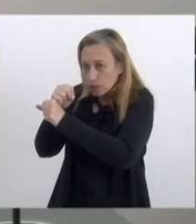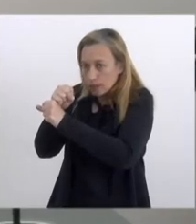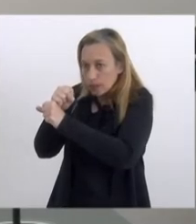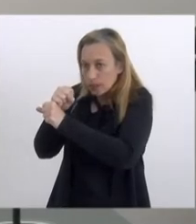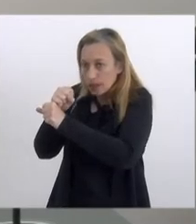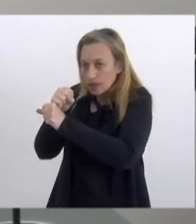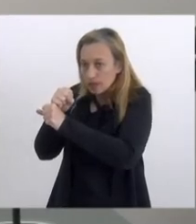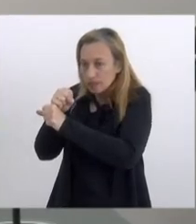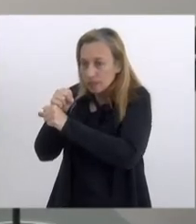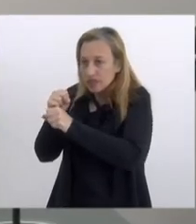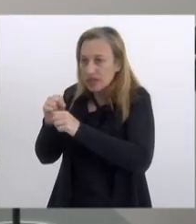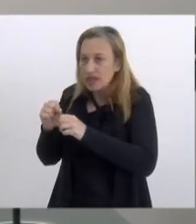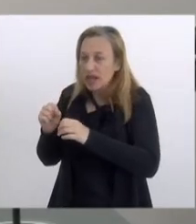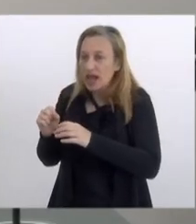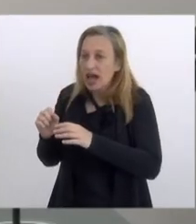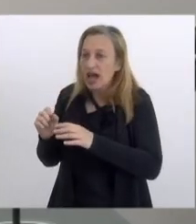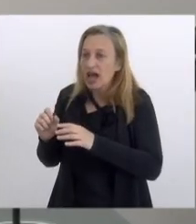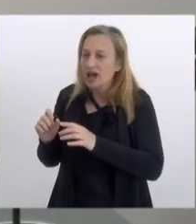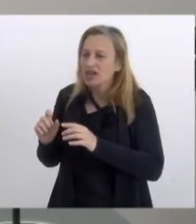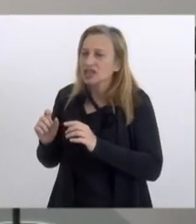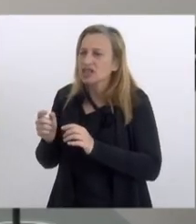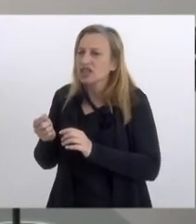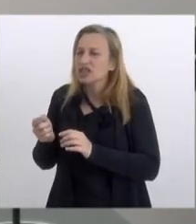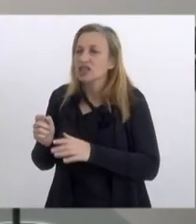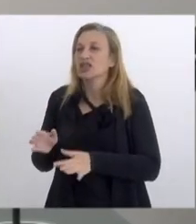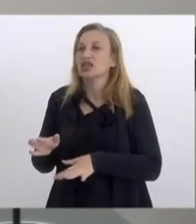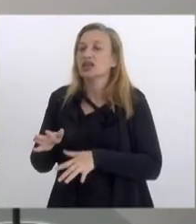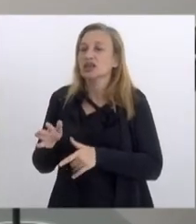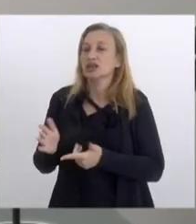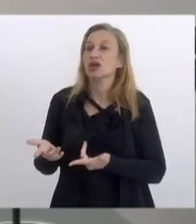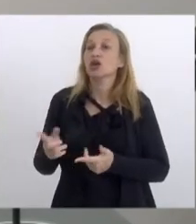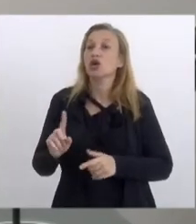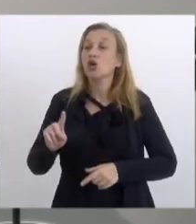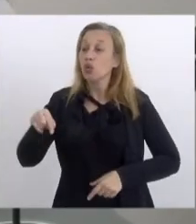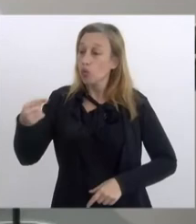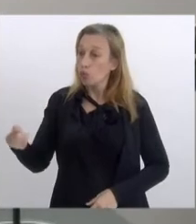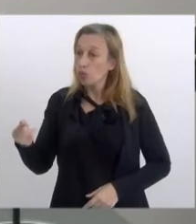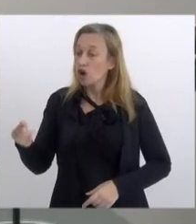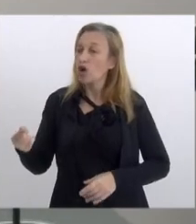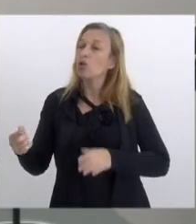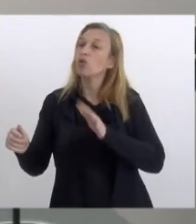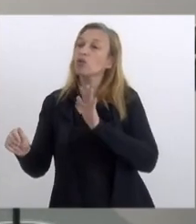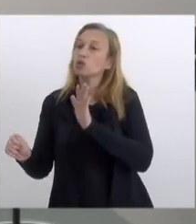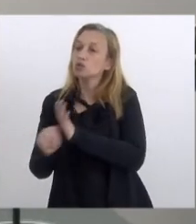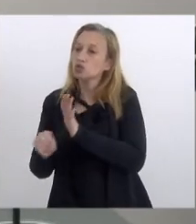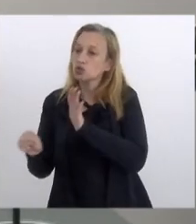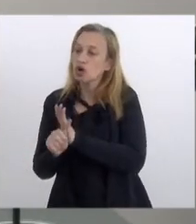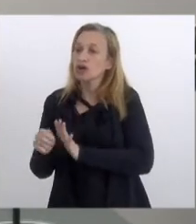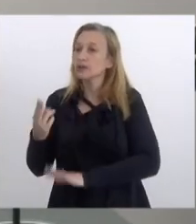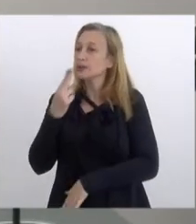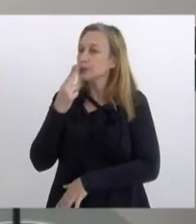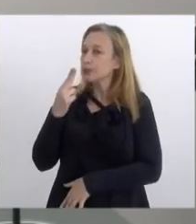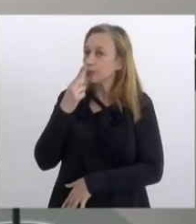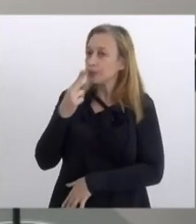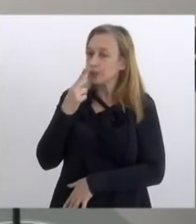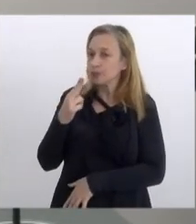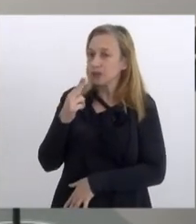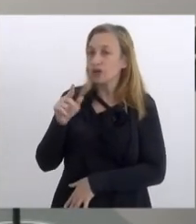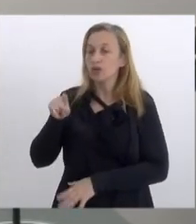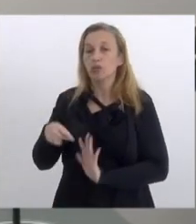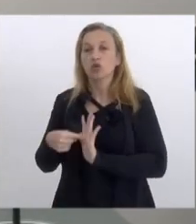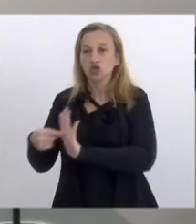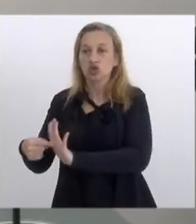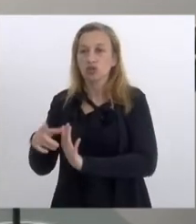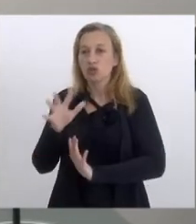ele funcionava devagarinho, o outro normal. Uma usuária de droga de cigarro, uma réplica do feto de